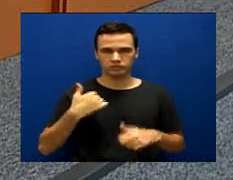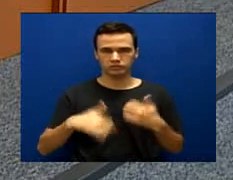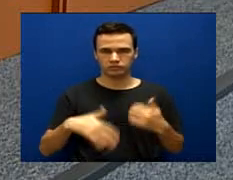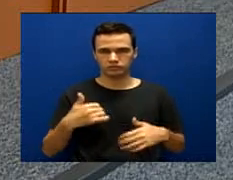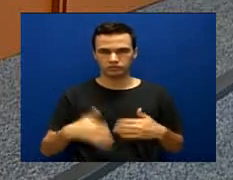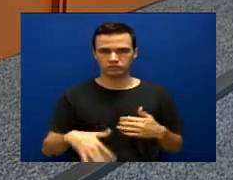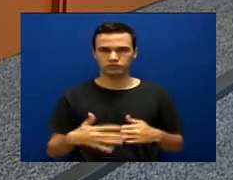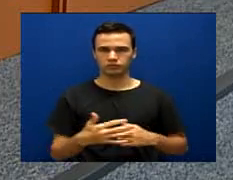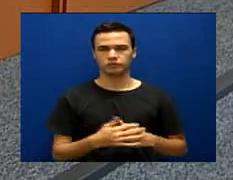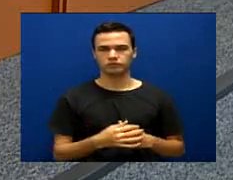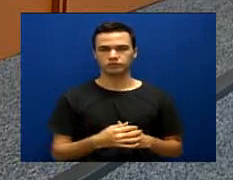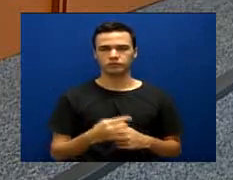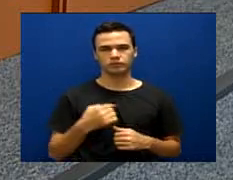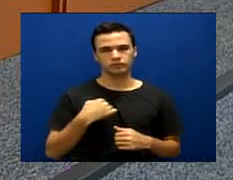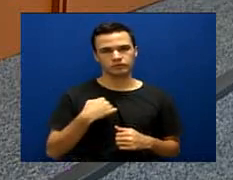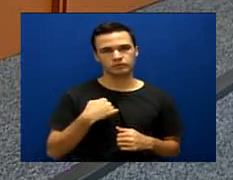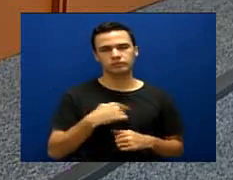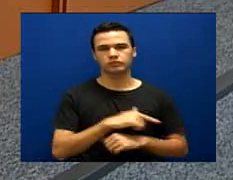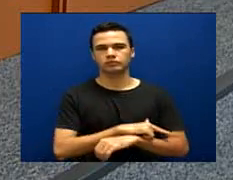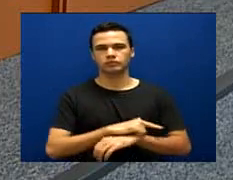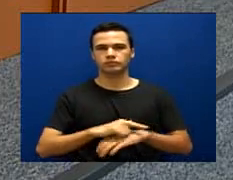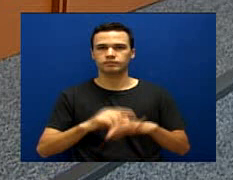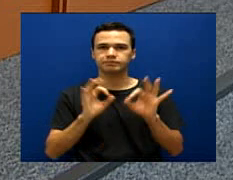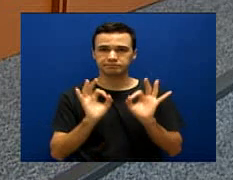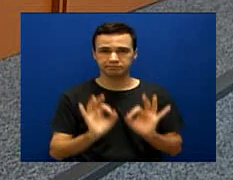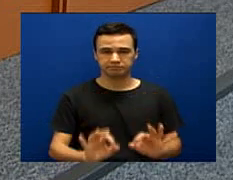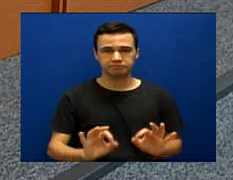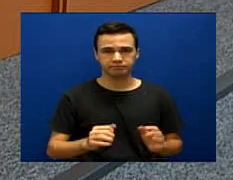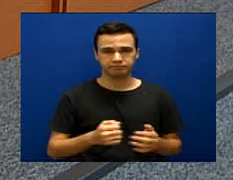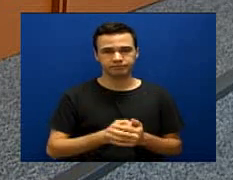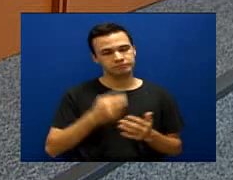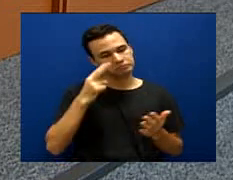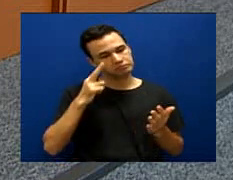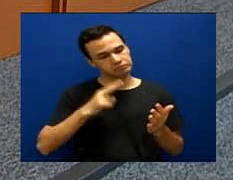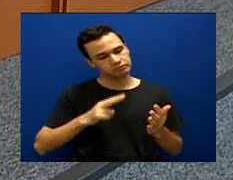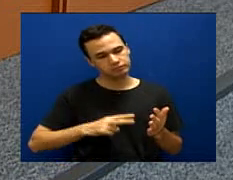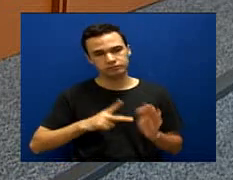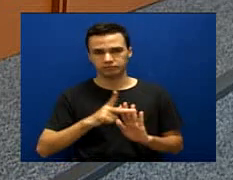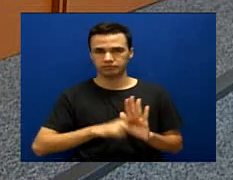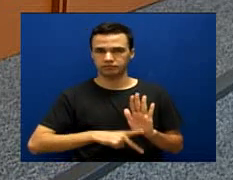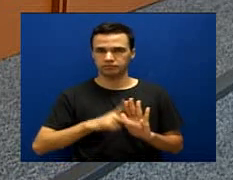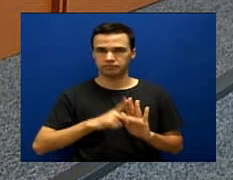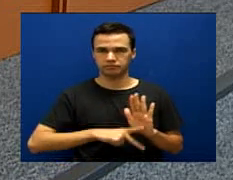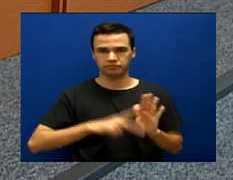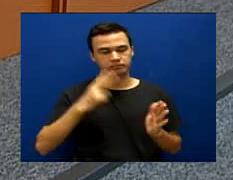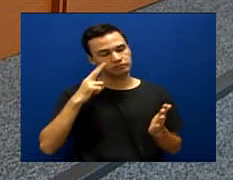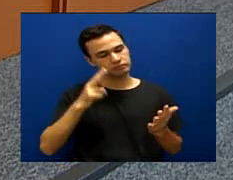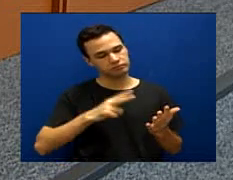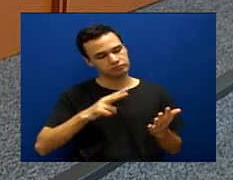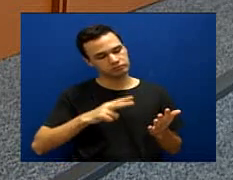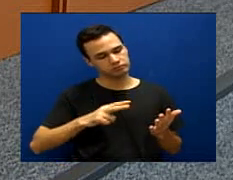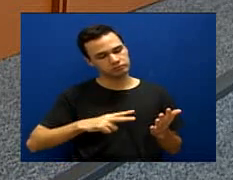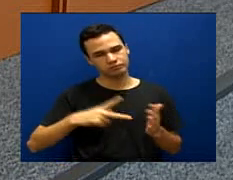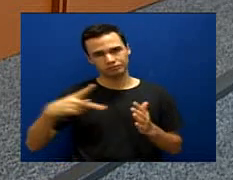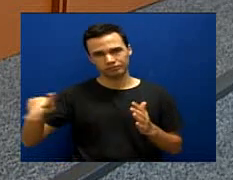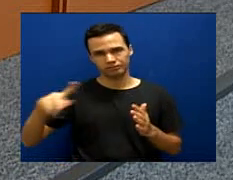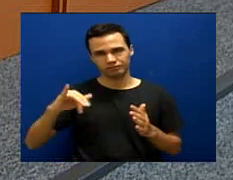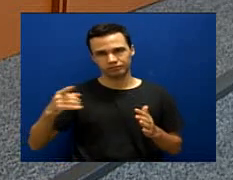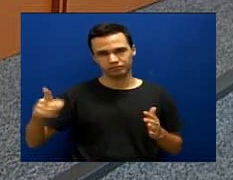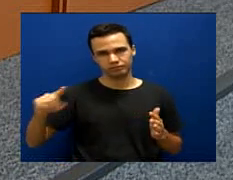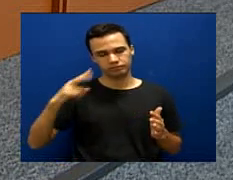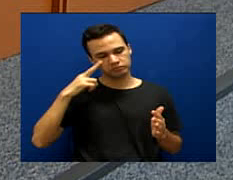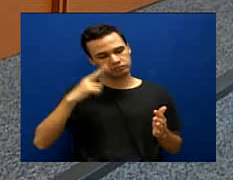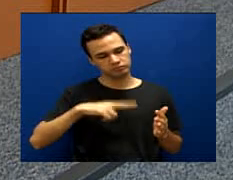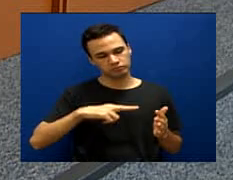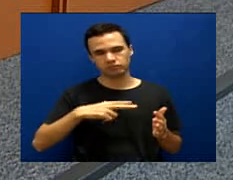Eu antecipei aqui, disse que eu tive a cautela, o Gessé, de ler o projeto do vereador João. Cá